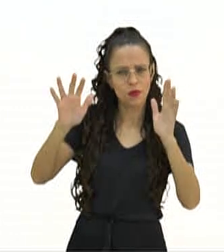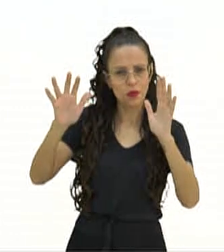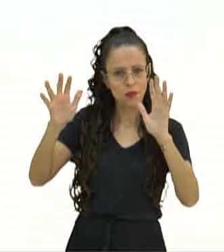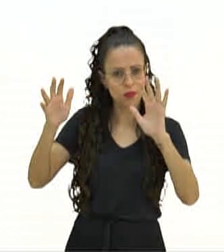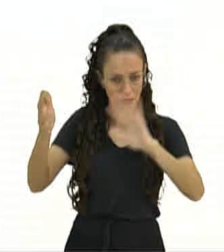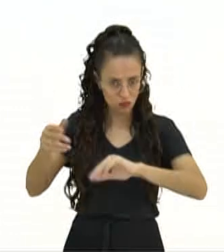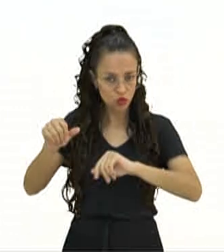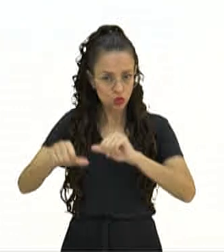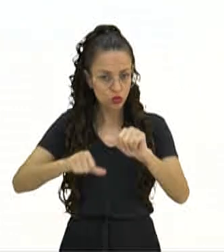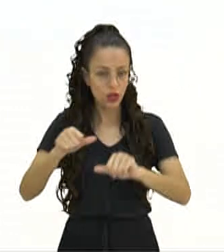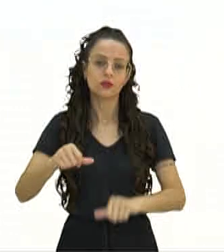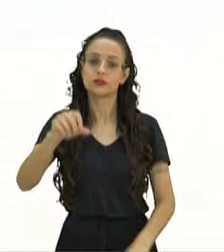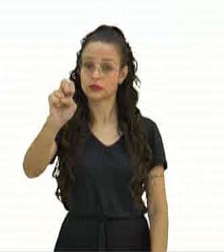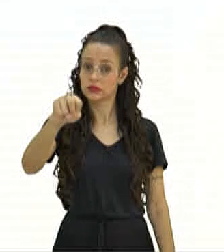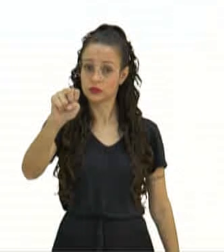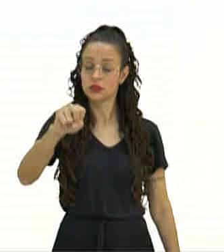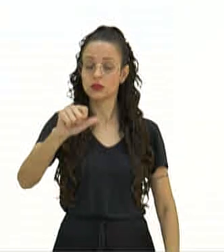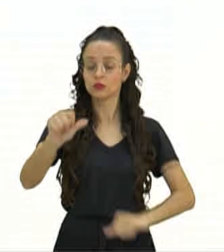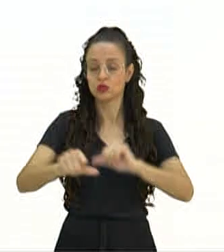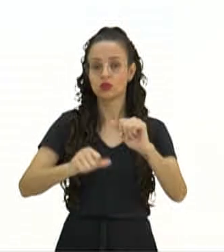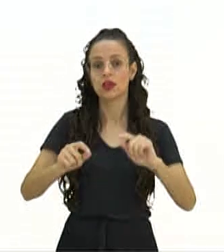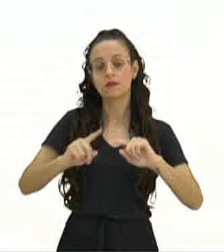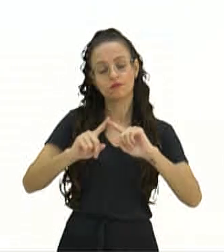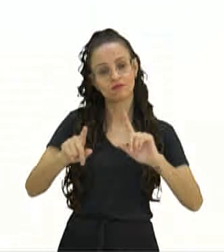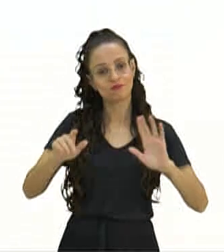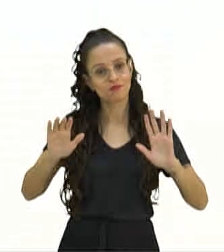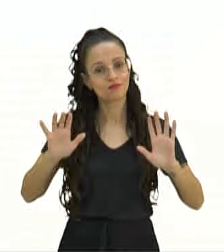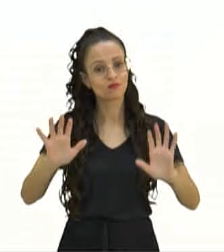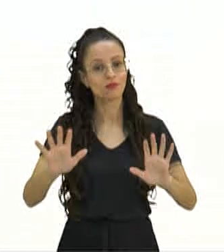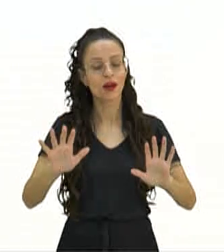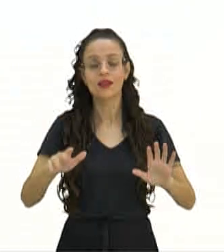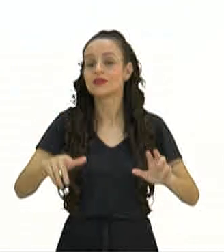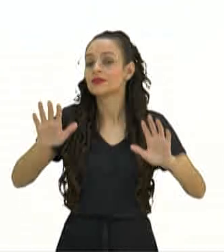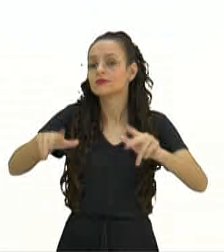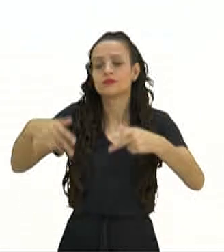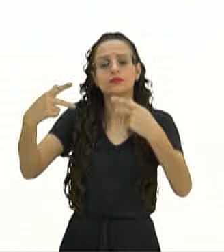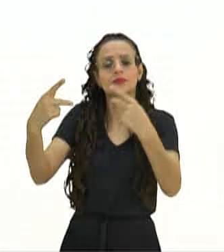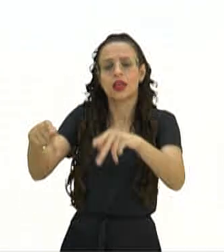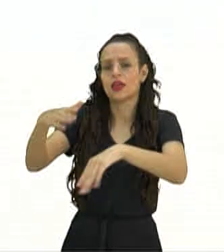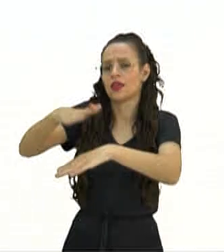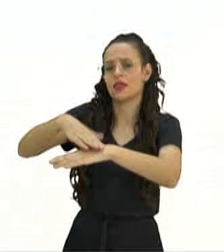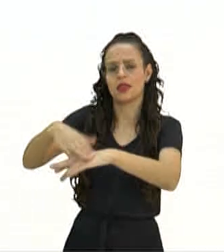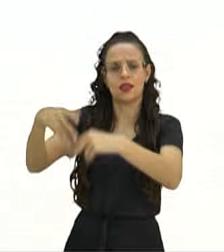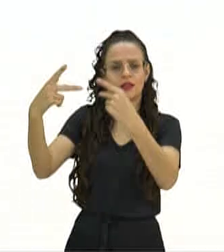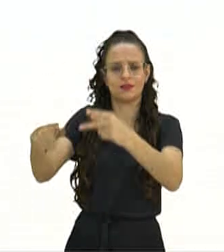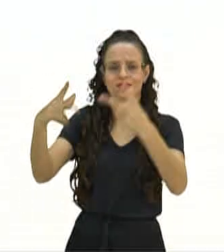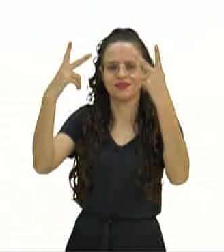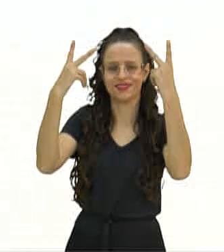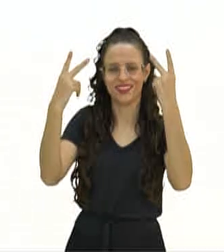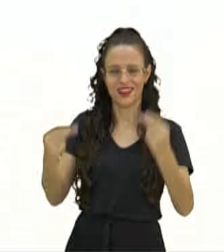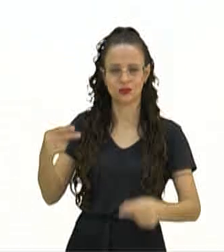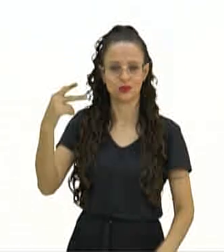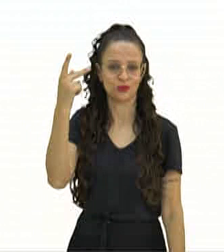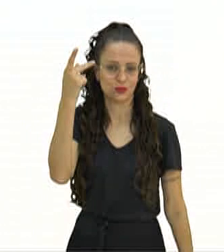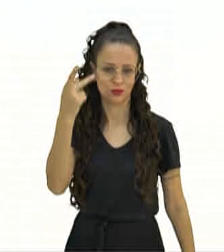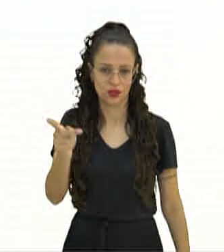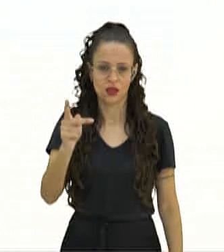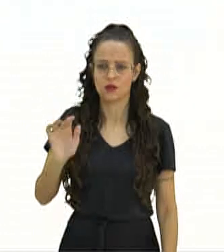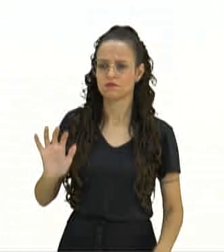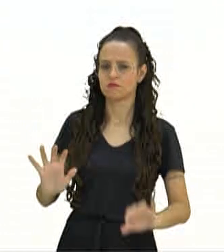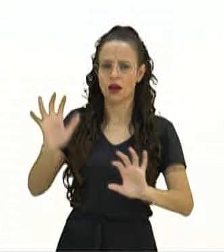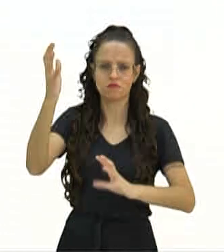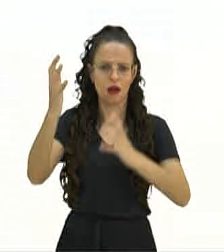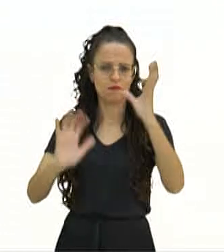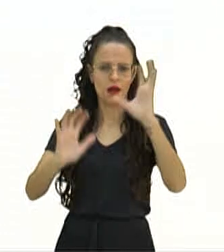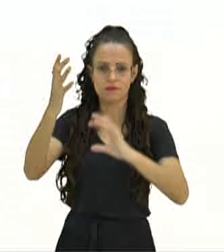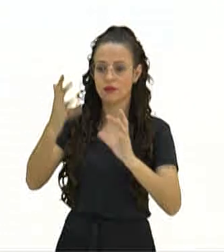com o tempo? Muda, mas de forma natural também. São fenômenos naturais do